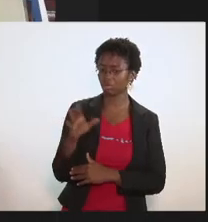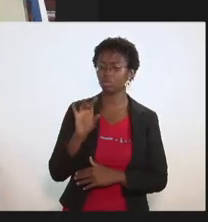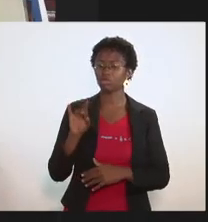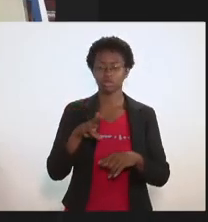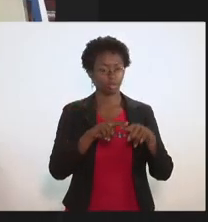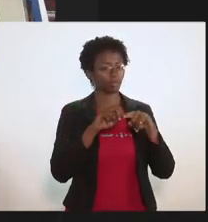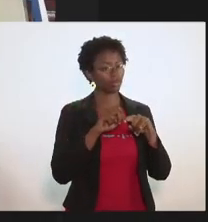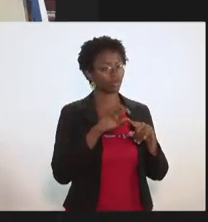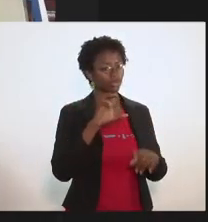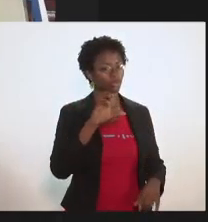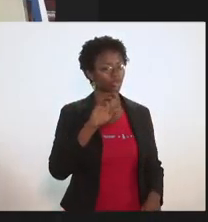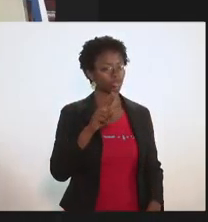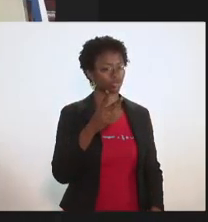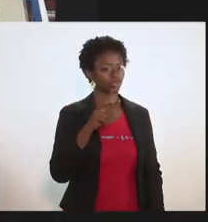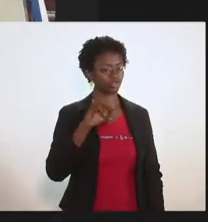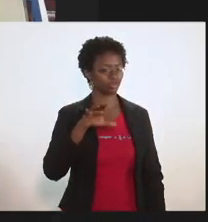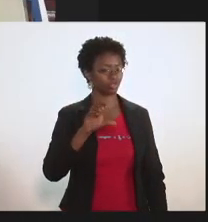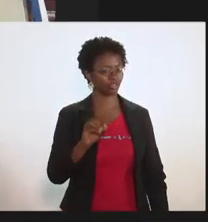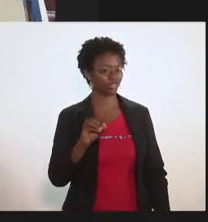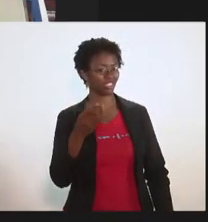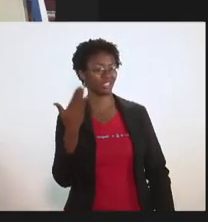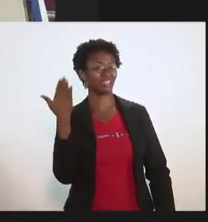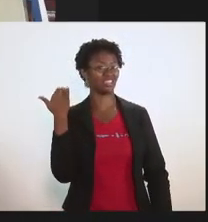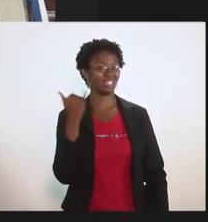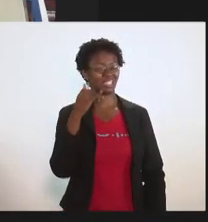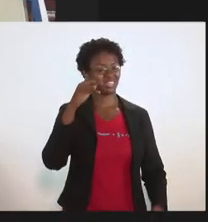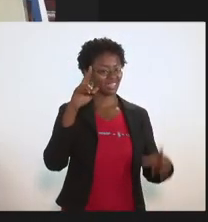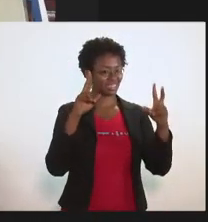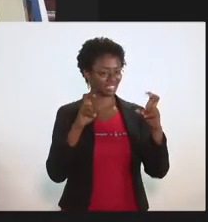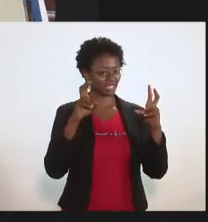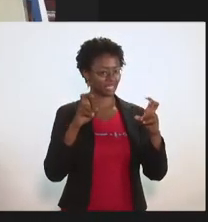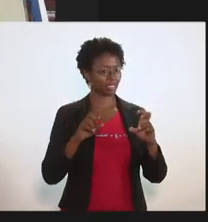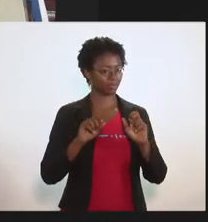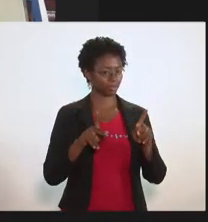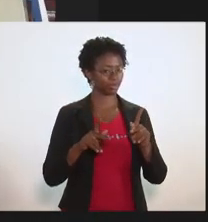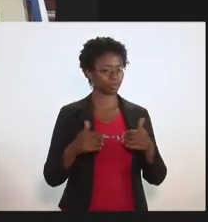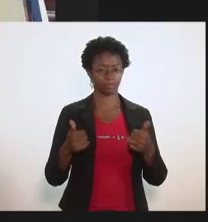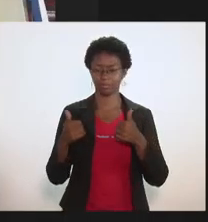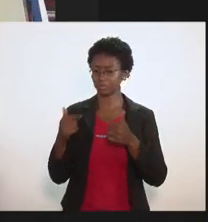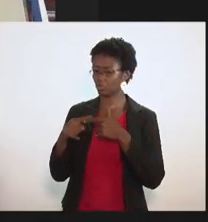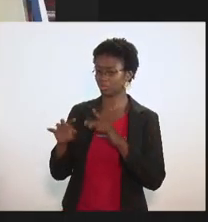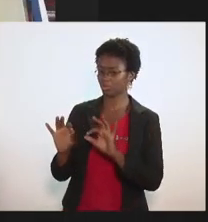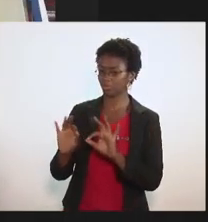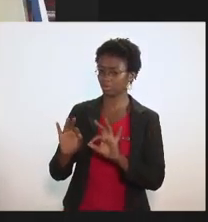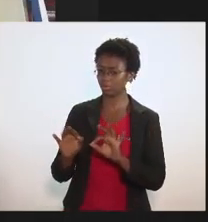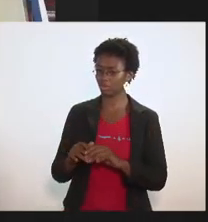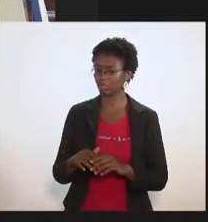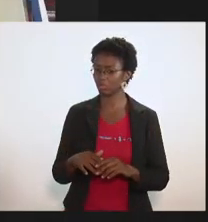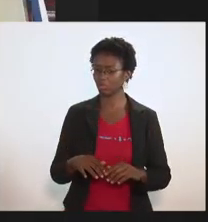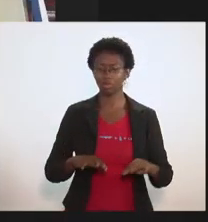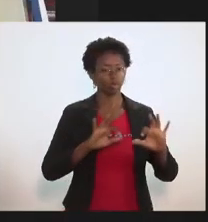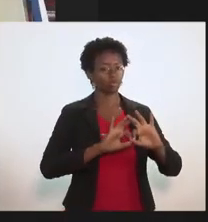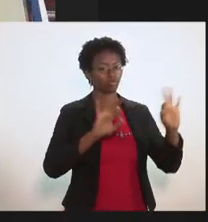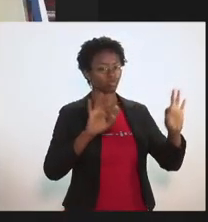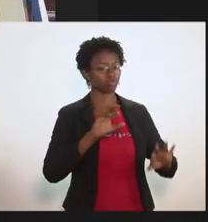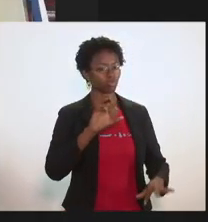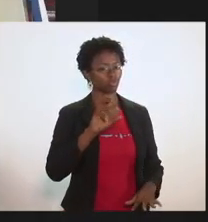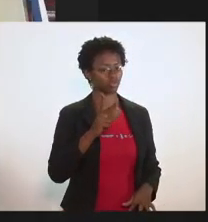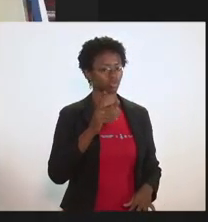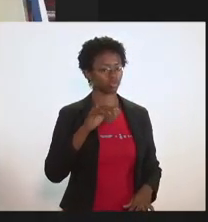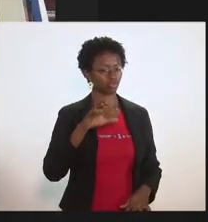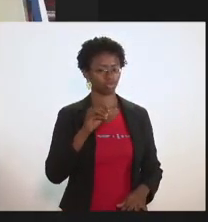Nossa, lembra, se esse Mink for o padrão... Pediu, é o padrão. O Mink projeto discutiu, anterior foi retirado pelo relator e foi feita uma